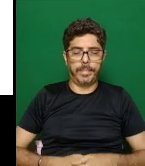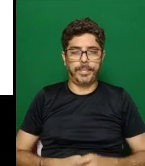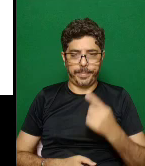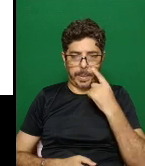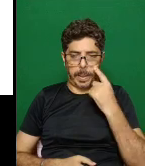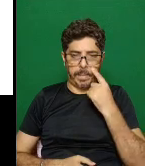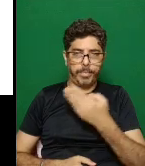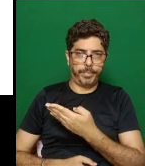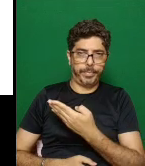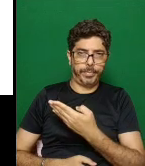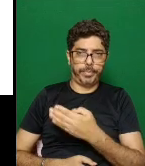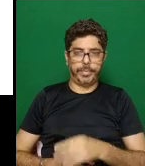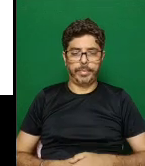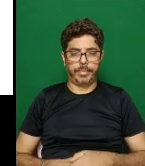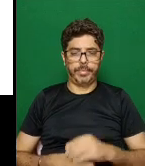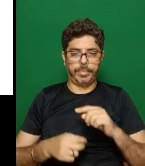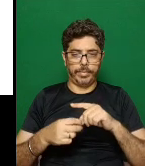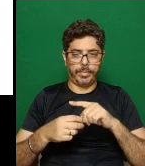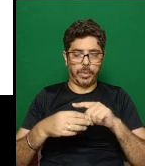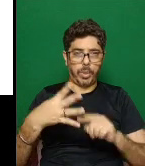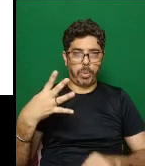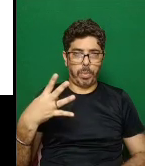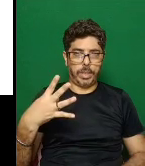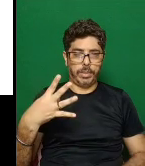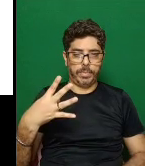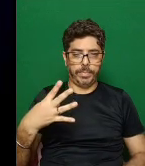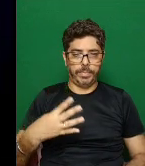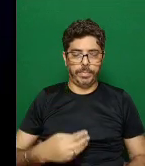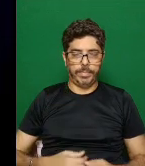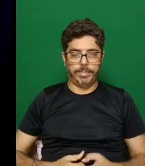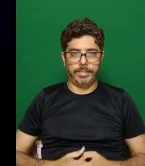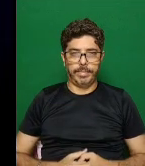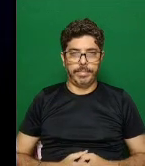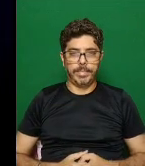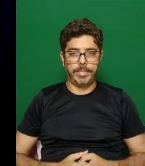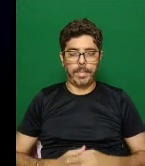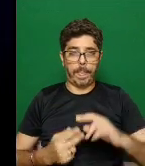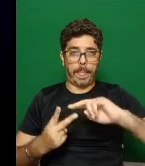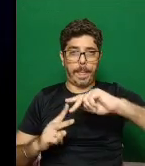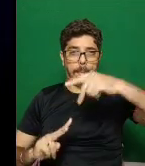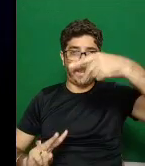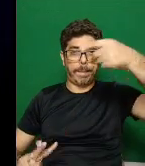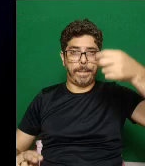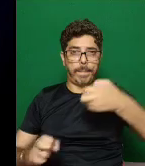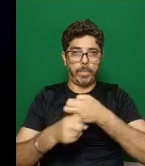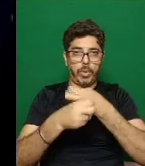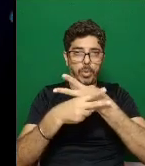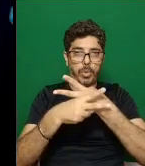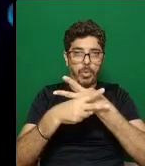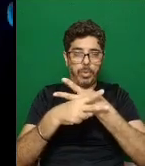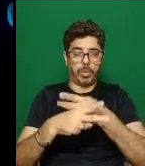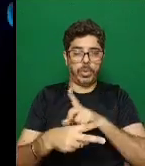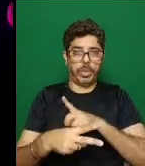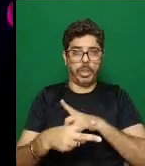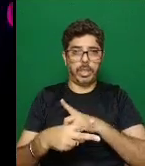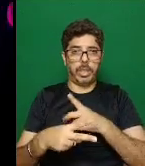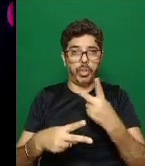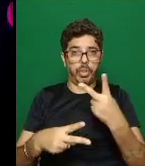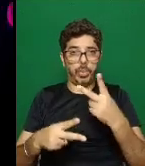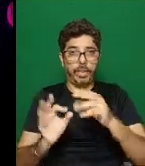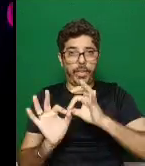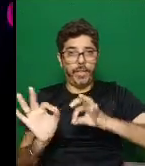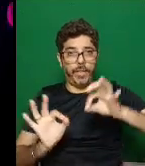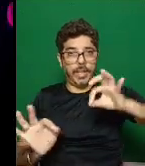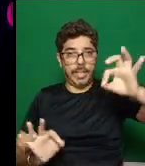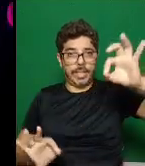a citosina, a guanina e a timina. O DNA de um cromossomo geralmente consiste de 2 fitas longas de